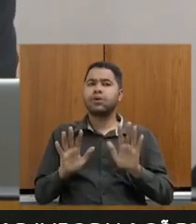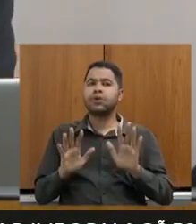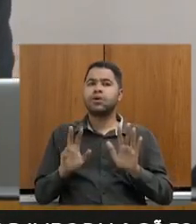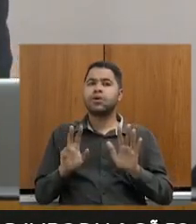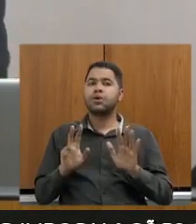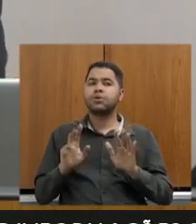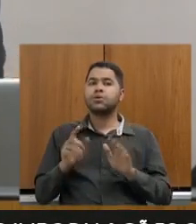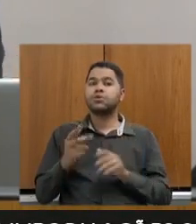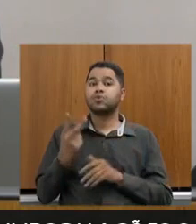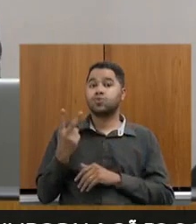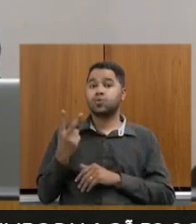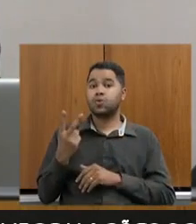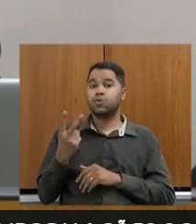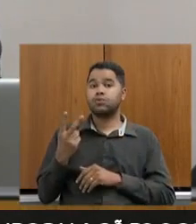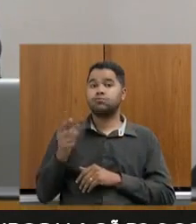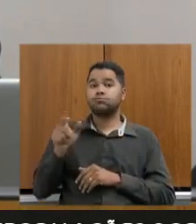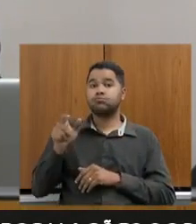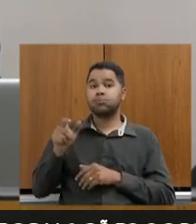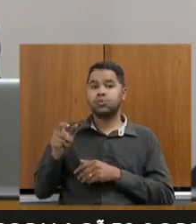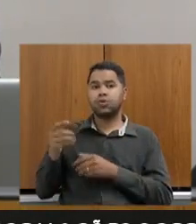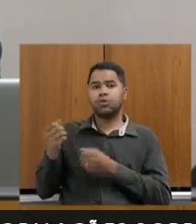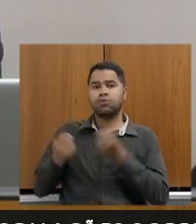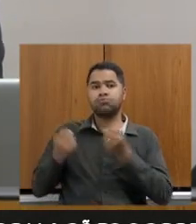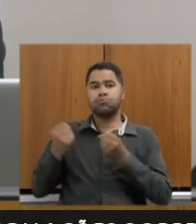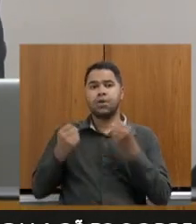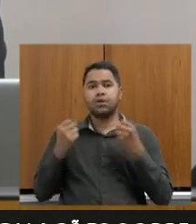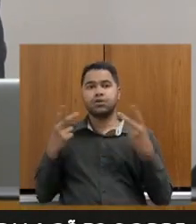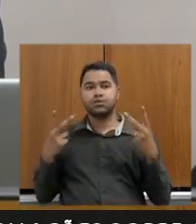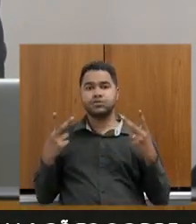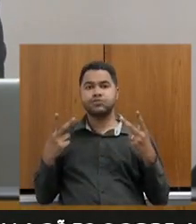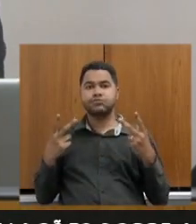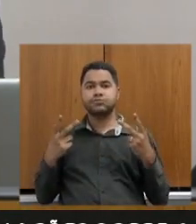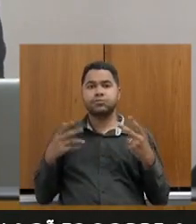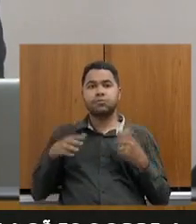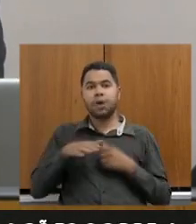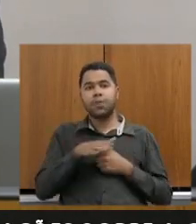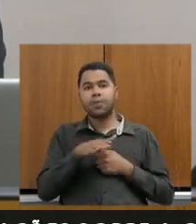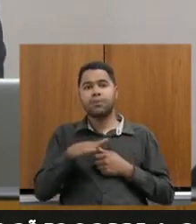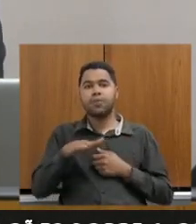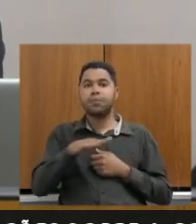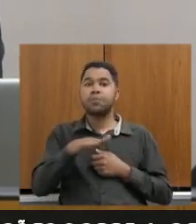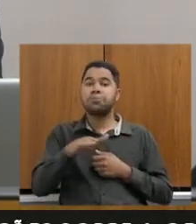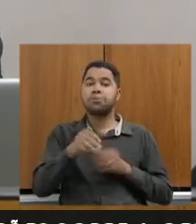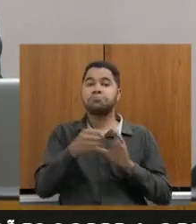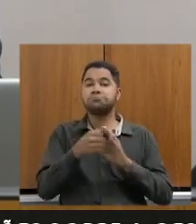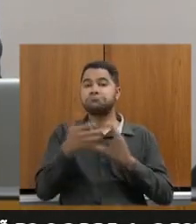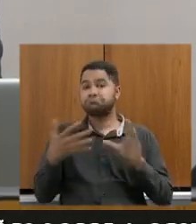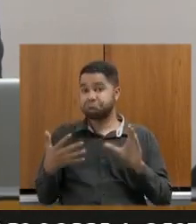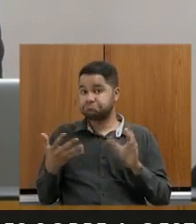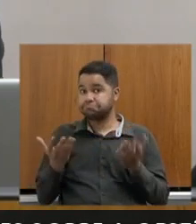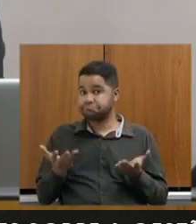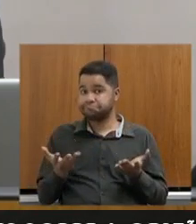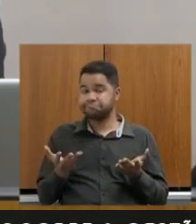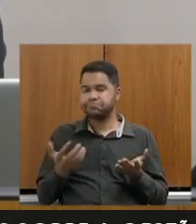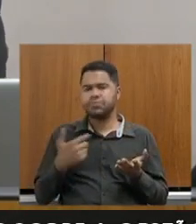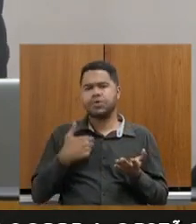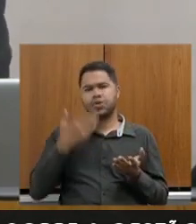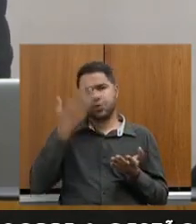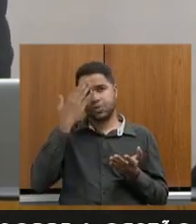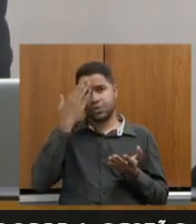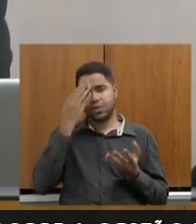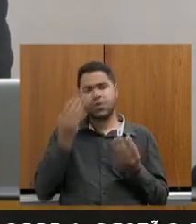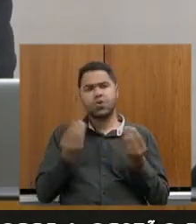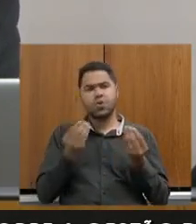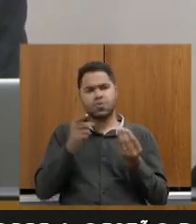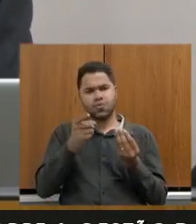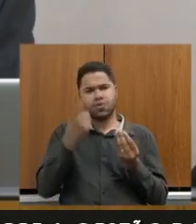dosagem sócio cativo dirigindo veículos caracterizados e eu sei como